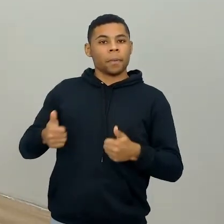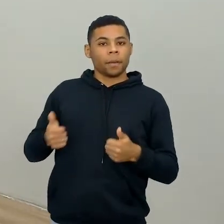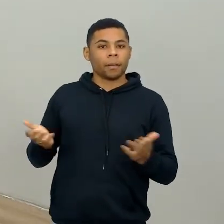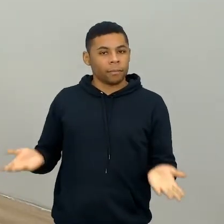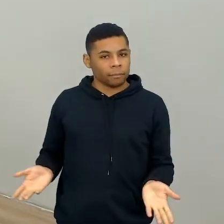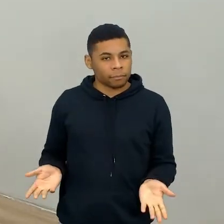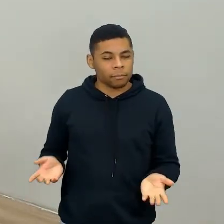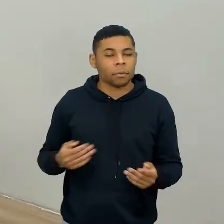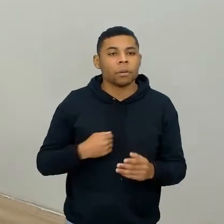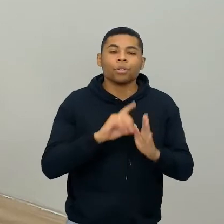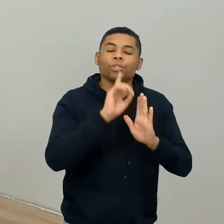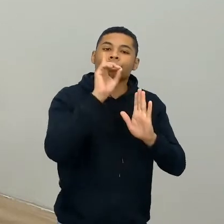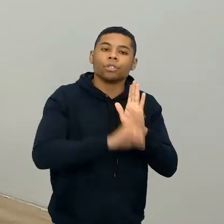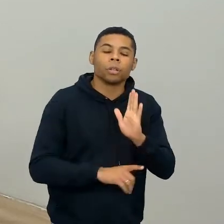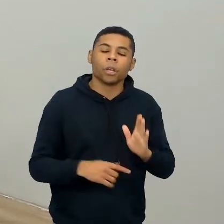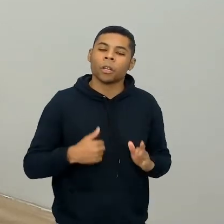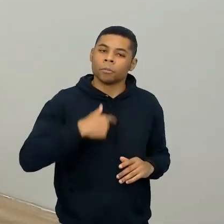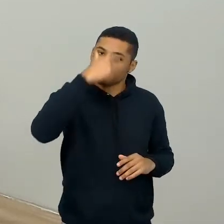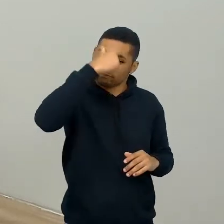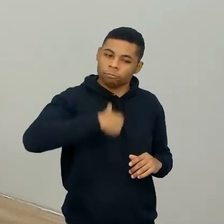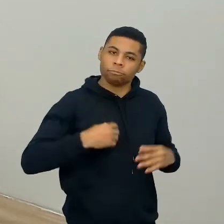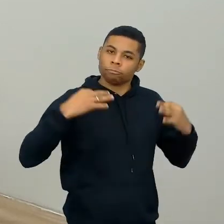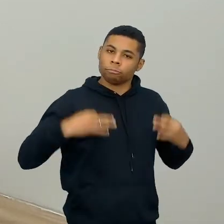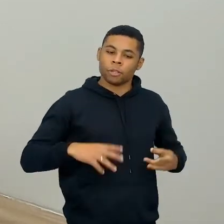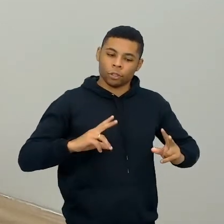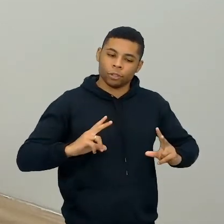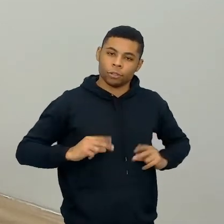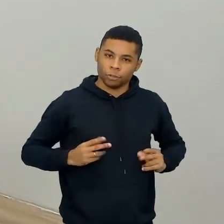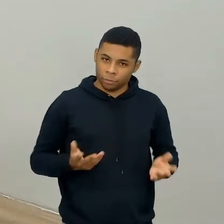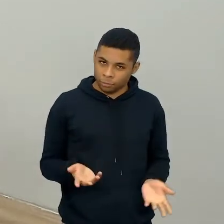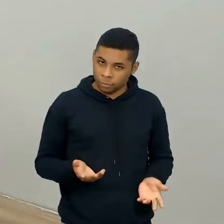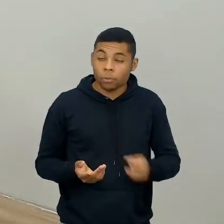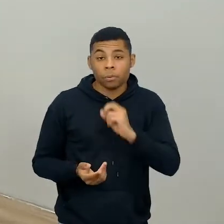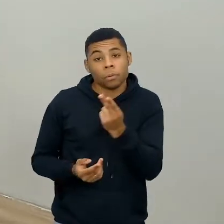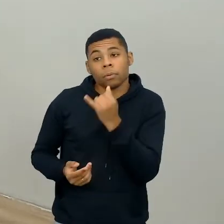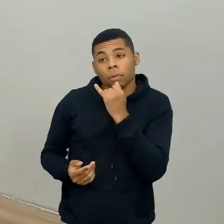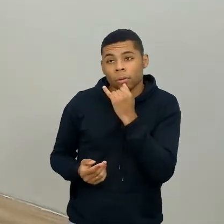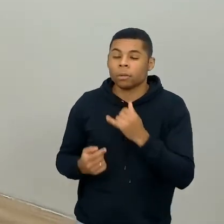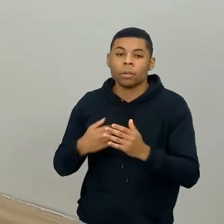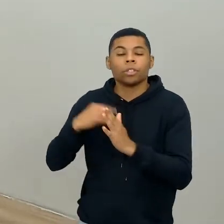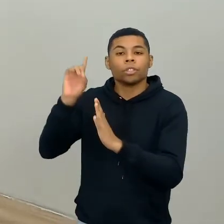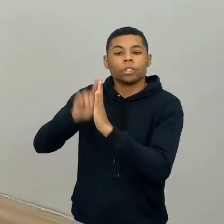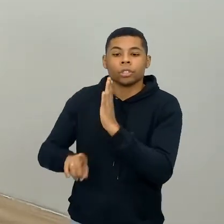o direito à dignidade, o direito à